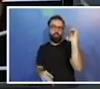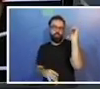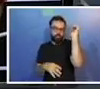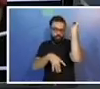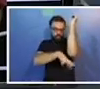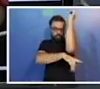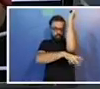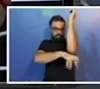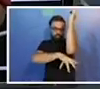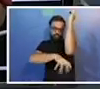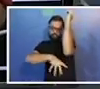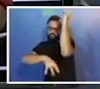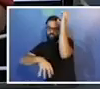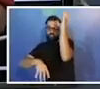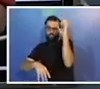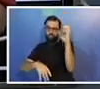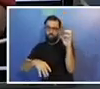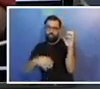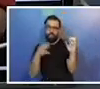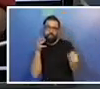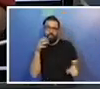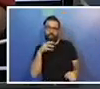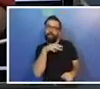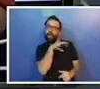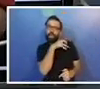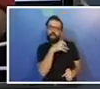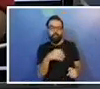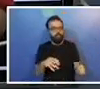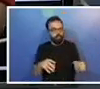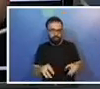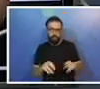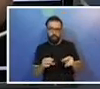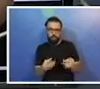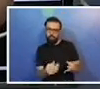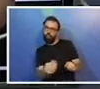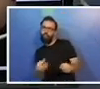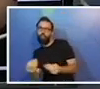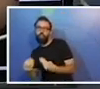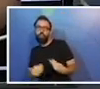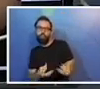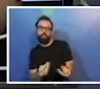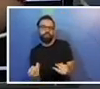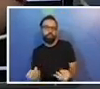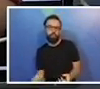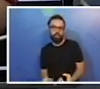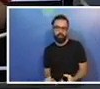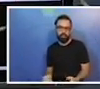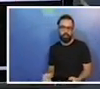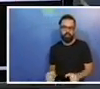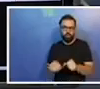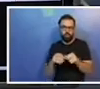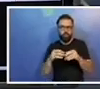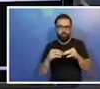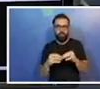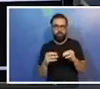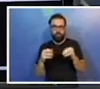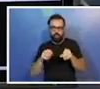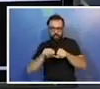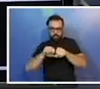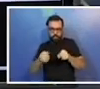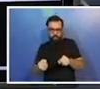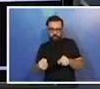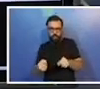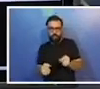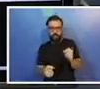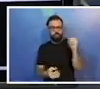com água. Tem muitas espécies, seres vivos ali dentro. Foi destruído. Acabou com